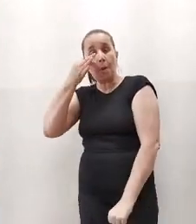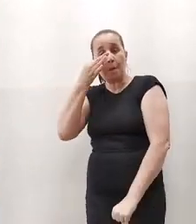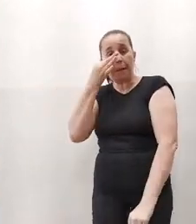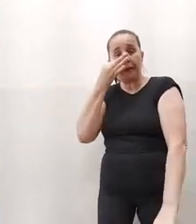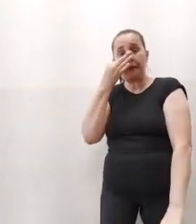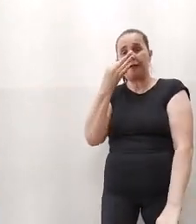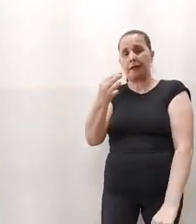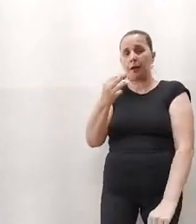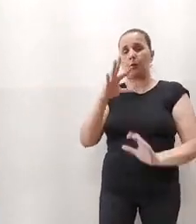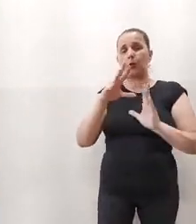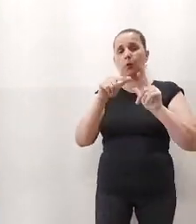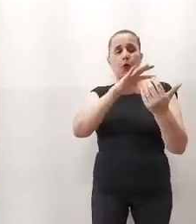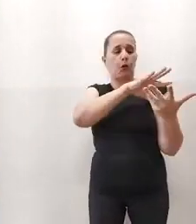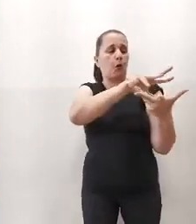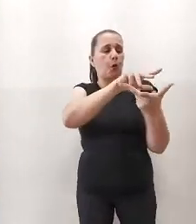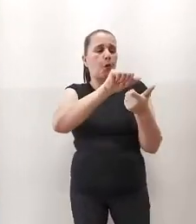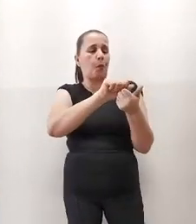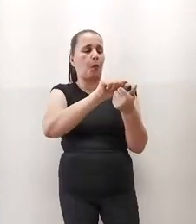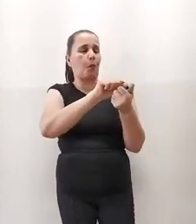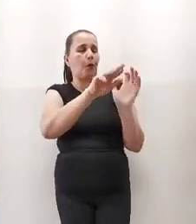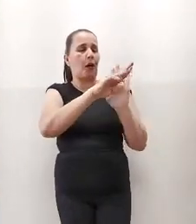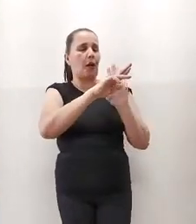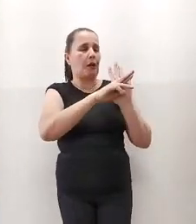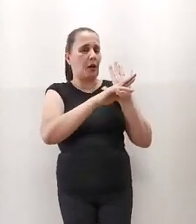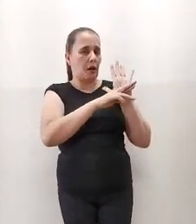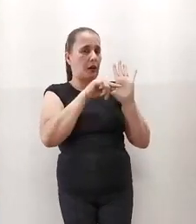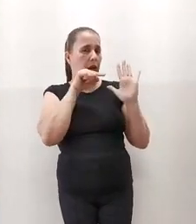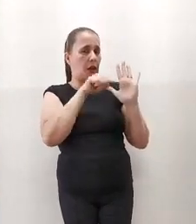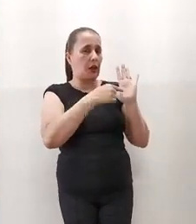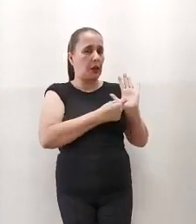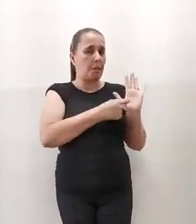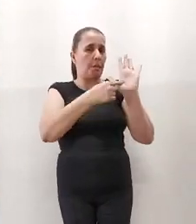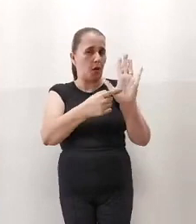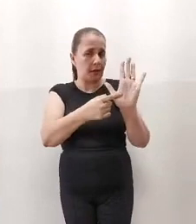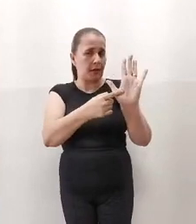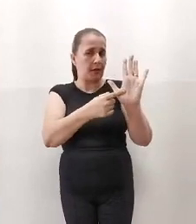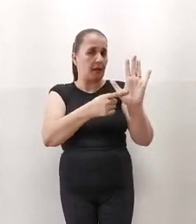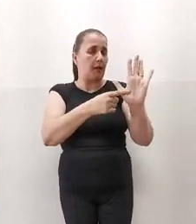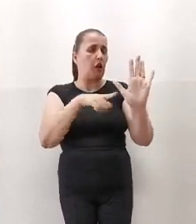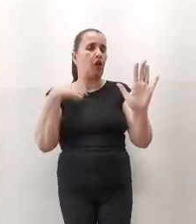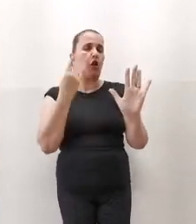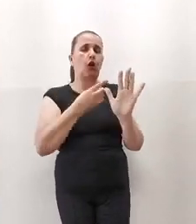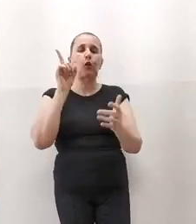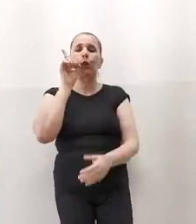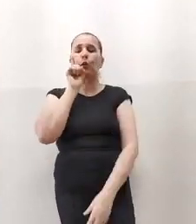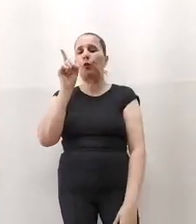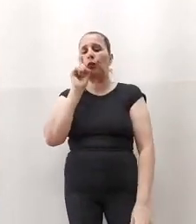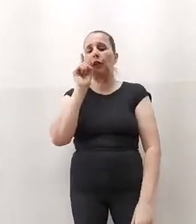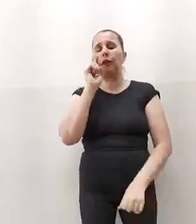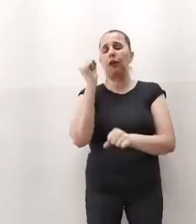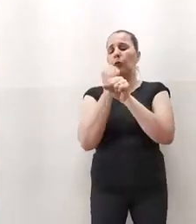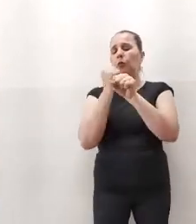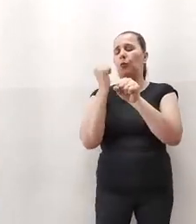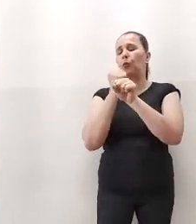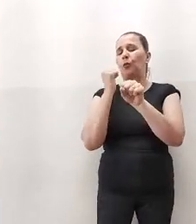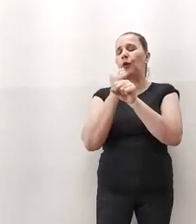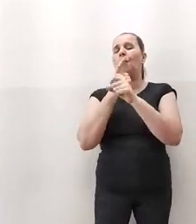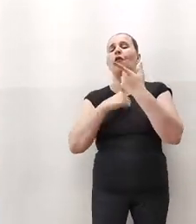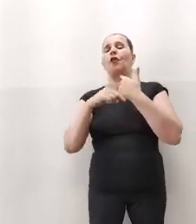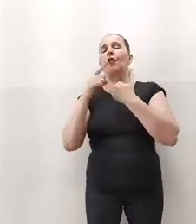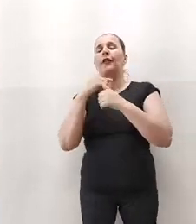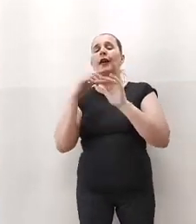observarmos aquilo que o mundo estabelece, aquilo que o mundo mostra, nós iremos todos os dias construir segundo aquilo que o